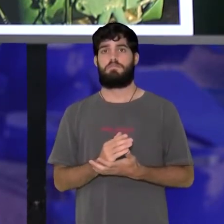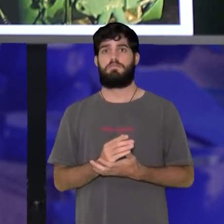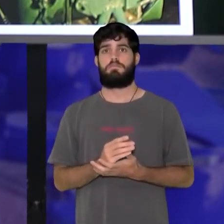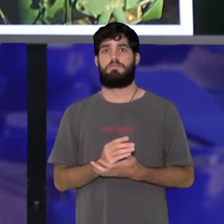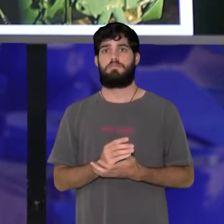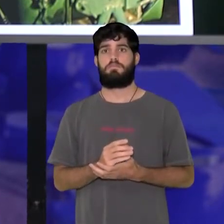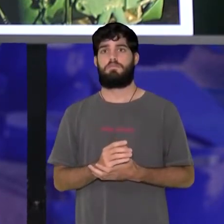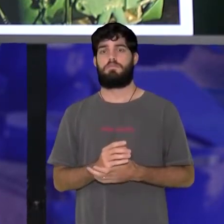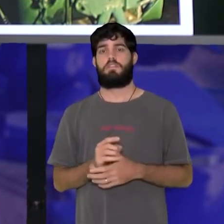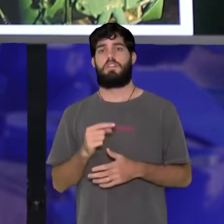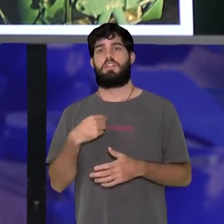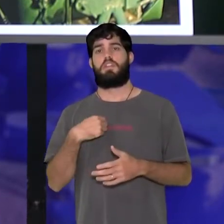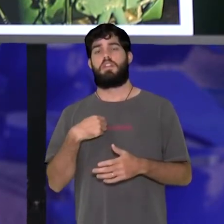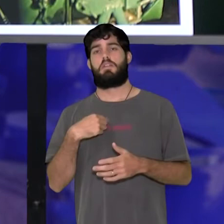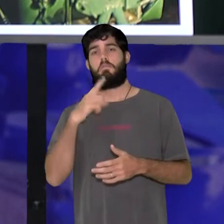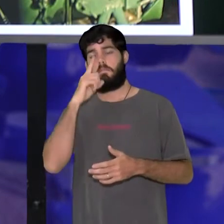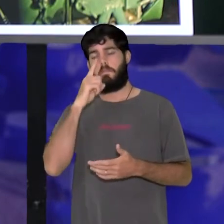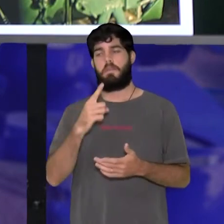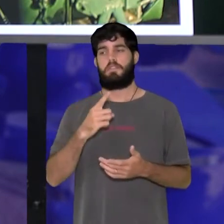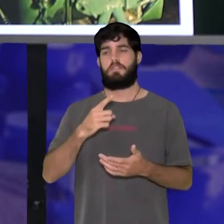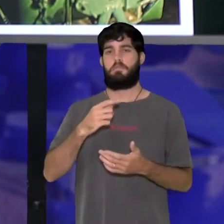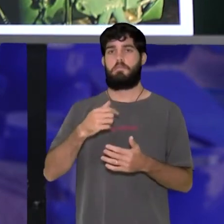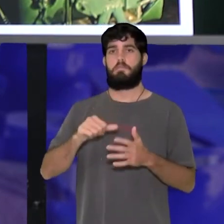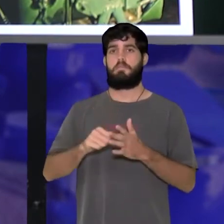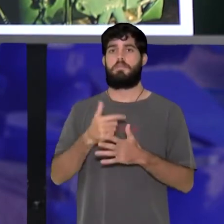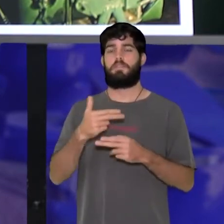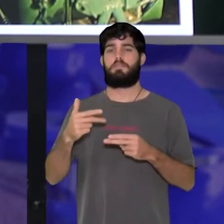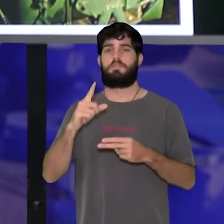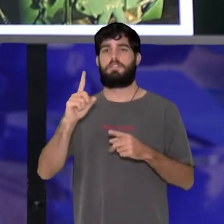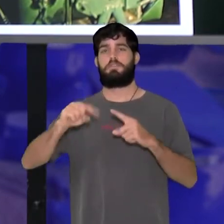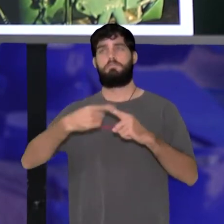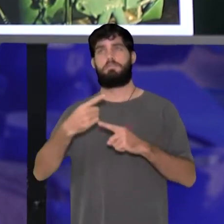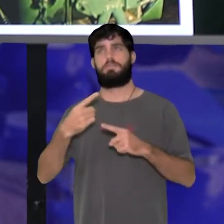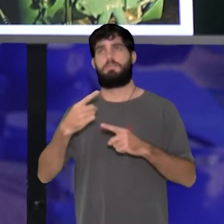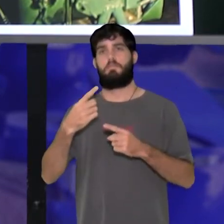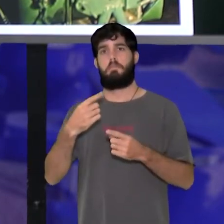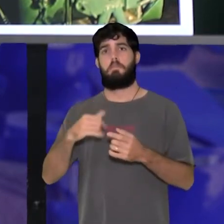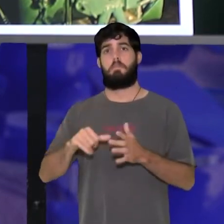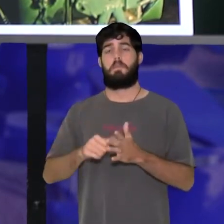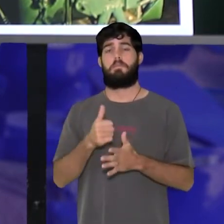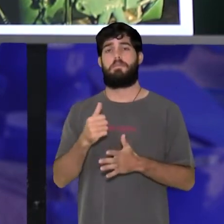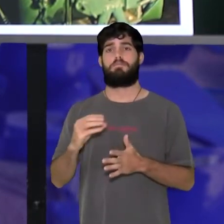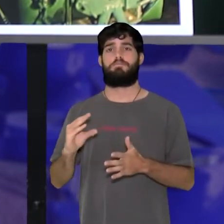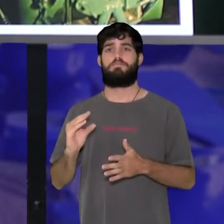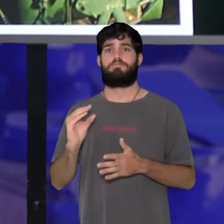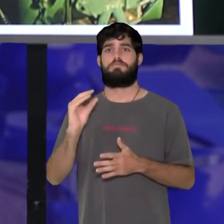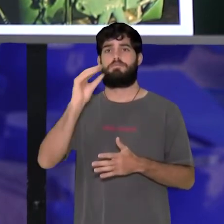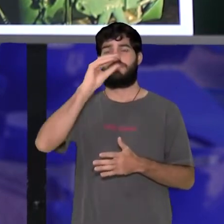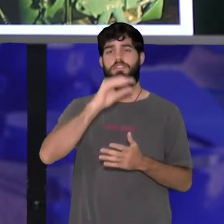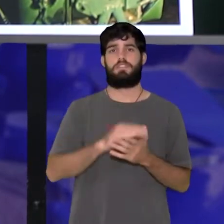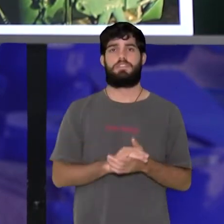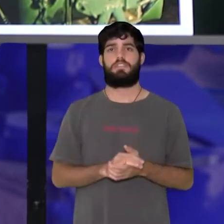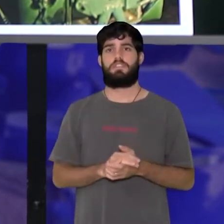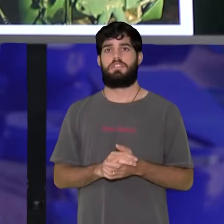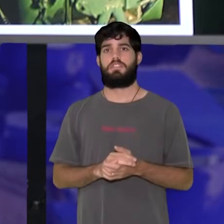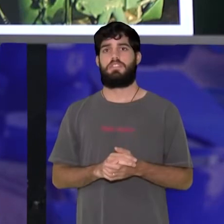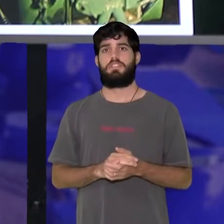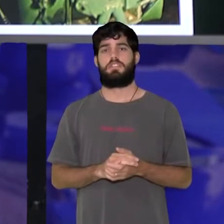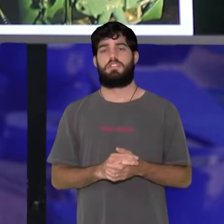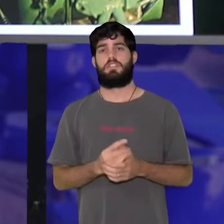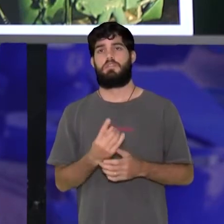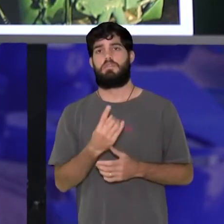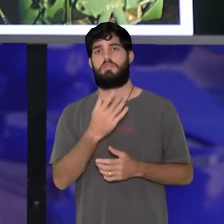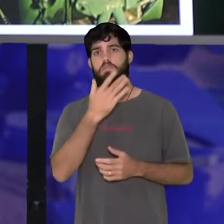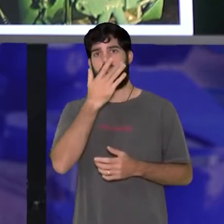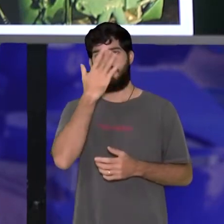primeiro satélite, depois quem manda a primeira nave espacial. Aí a Rússia mandou uma nave tripulada por